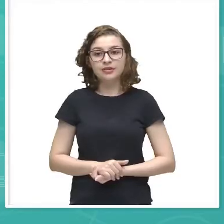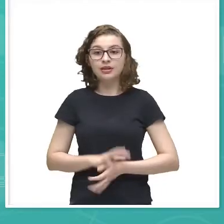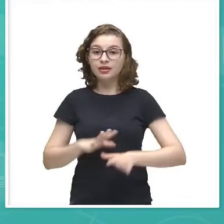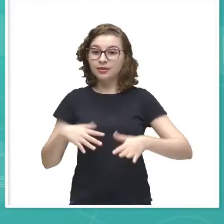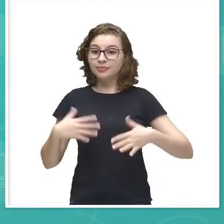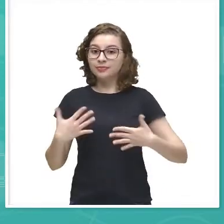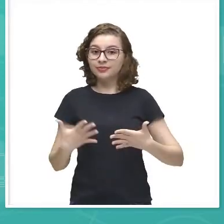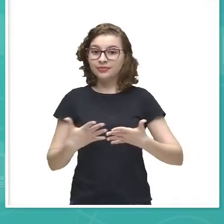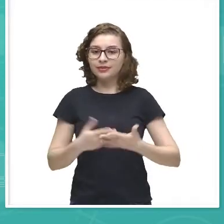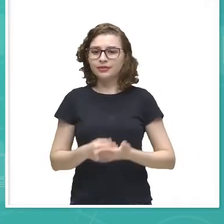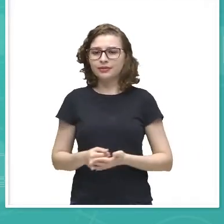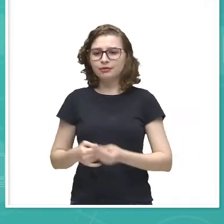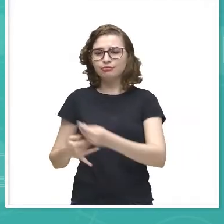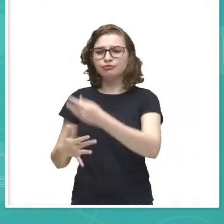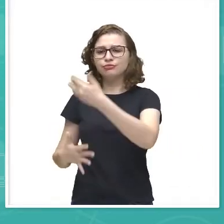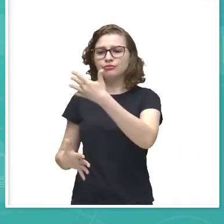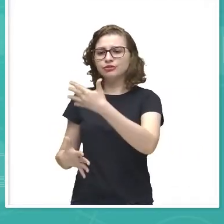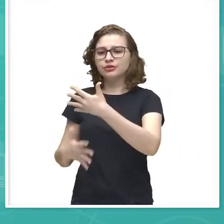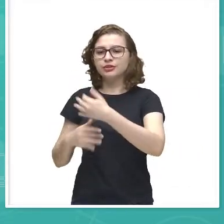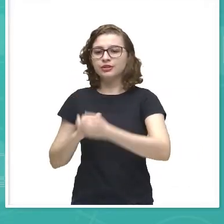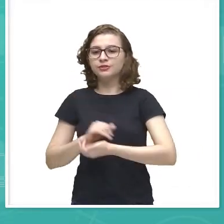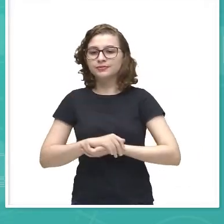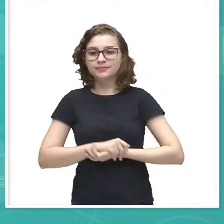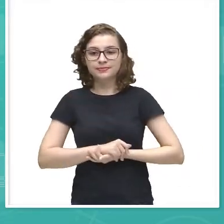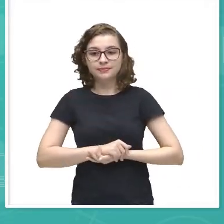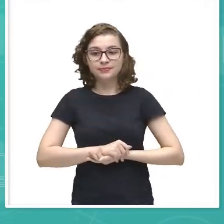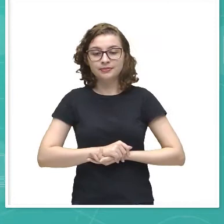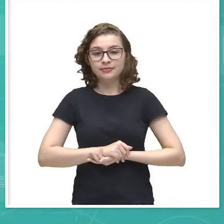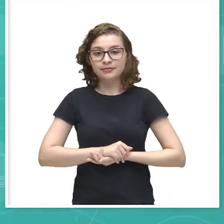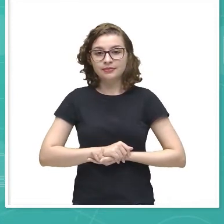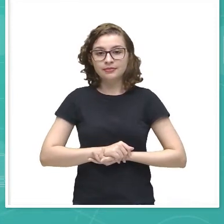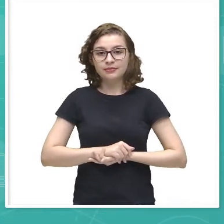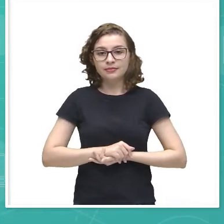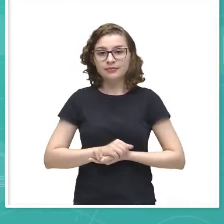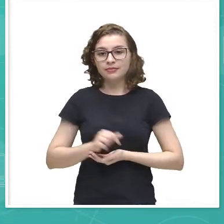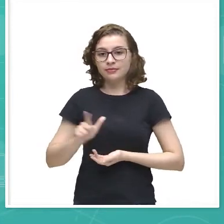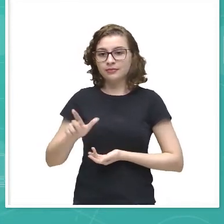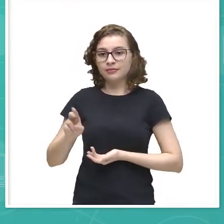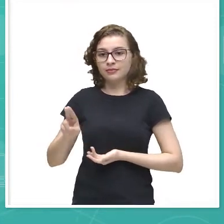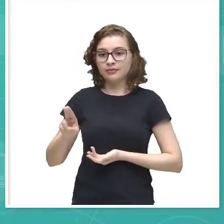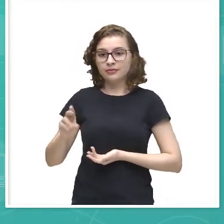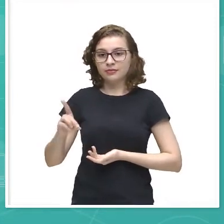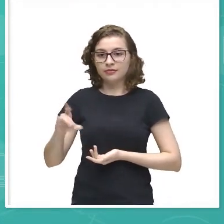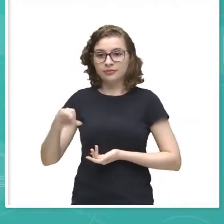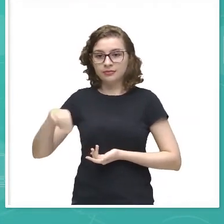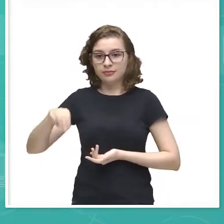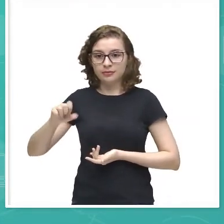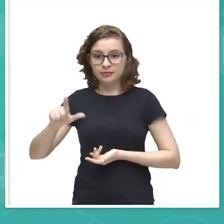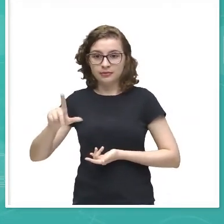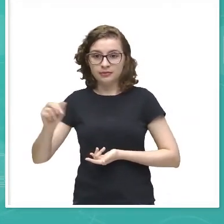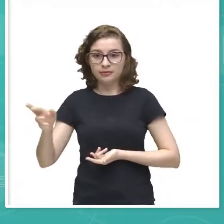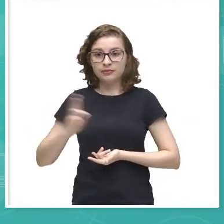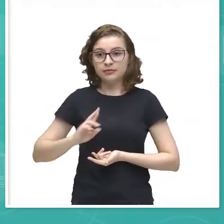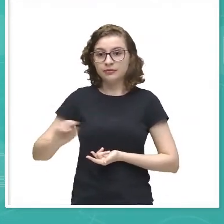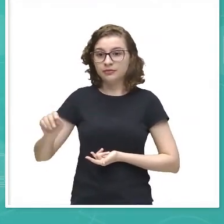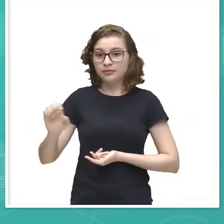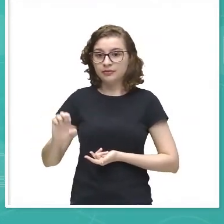Vamos lá agora, deixa eu dar uma olhadinha aqui no chat. A Ludmila já colocou que a letra é, a Luana